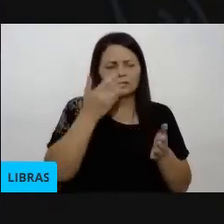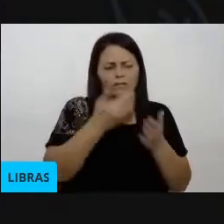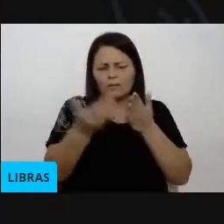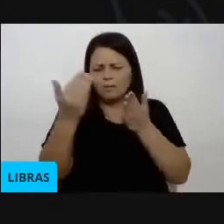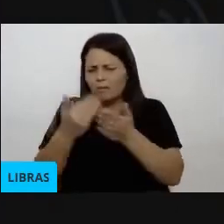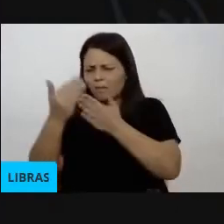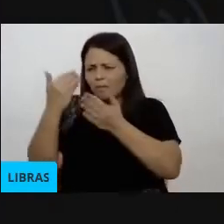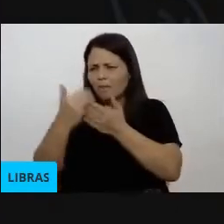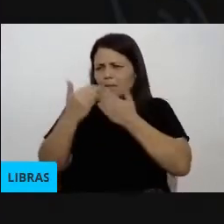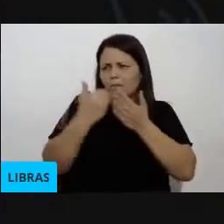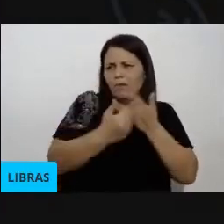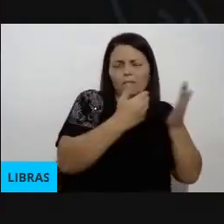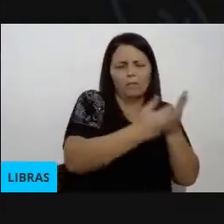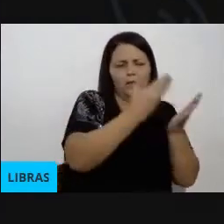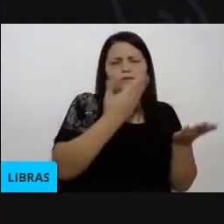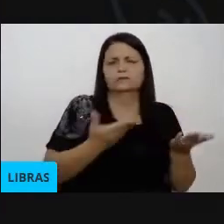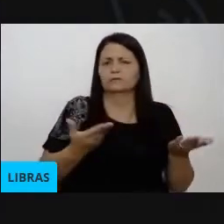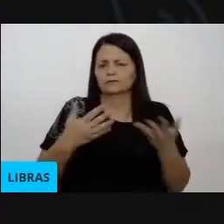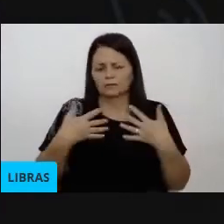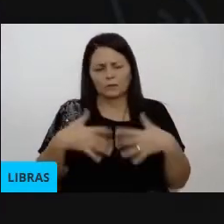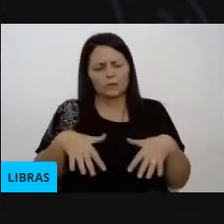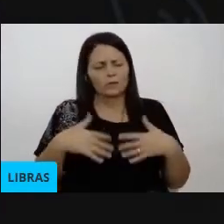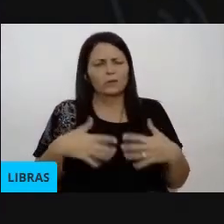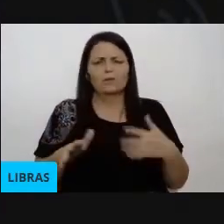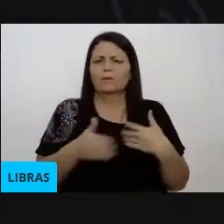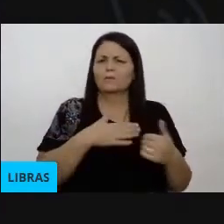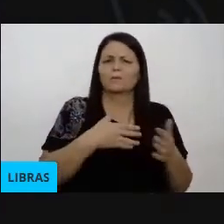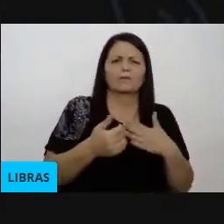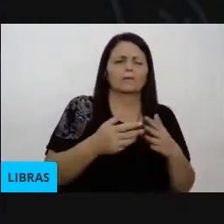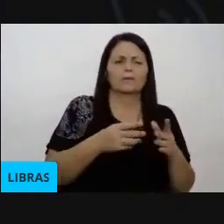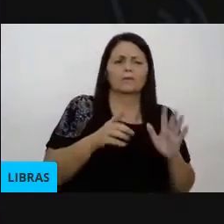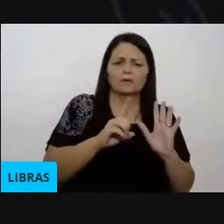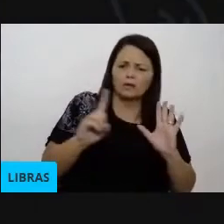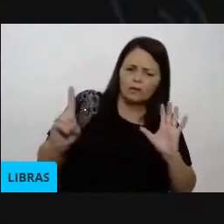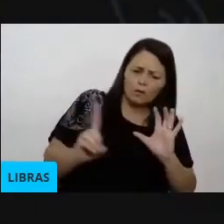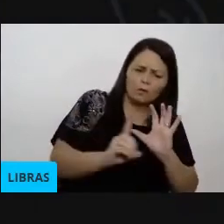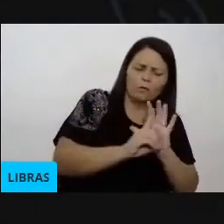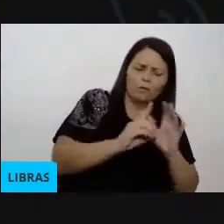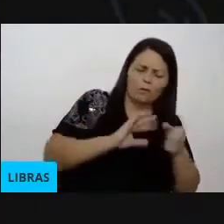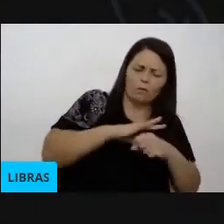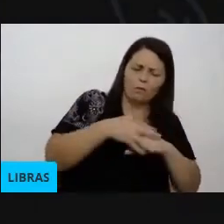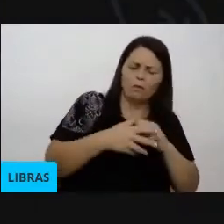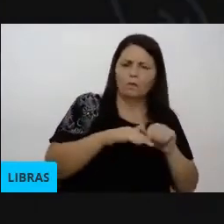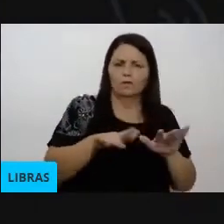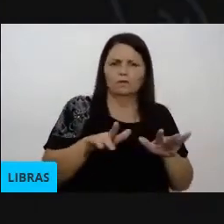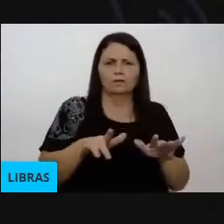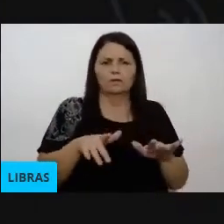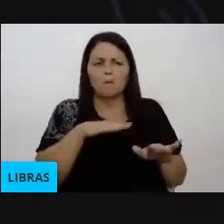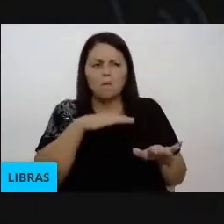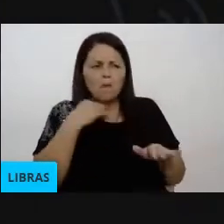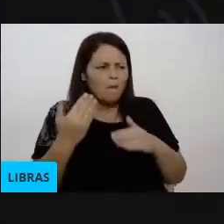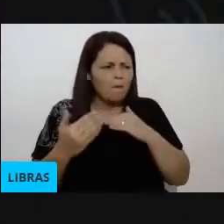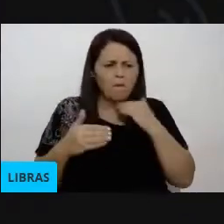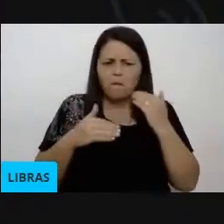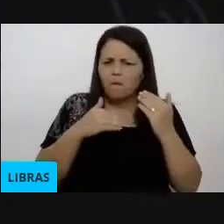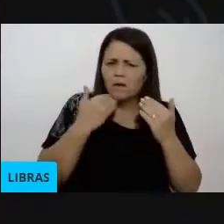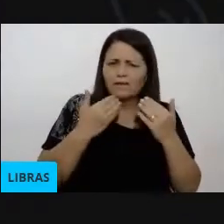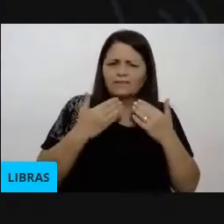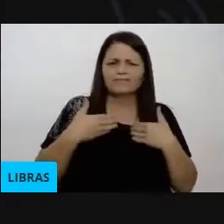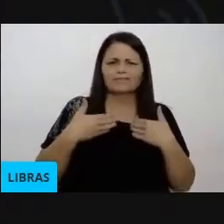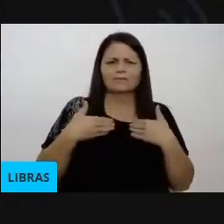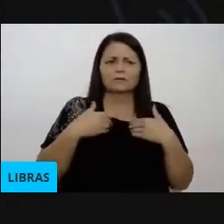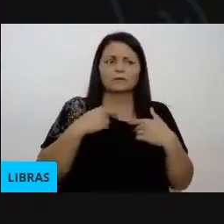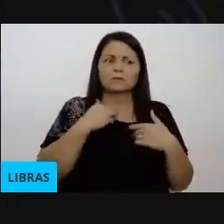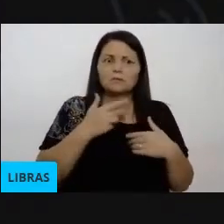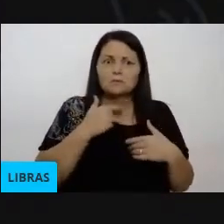muitas pessoas, né? Qualquer um que saia dessa pandemia e que não tenha perdido ninguém, tem que levantar a mão para o céu e